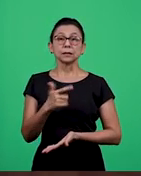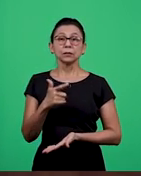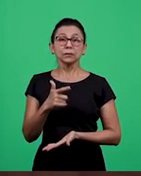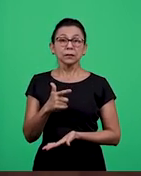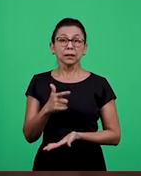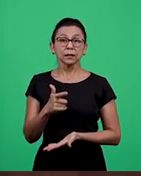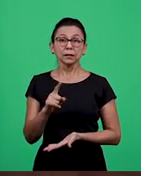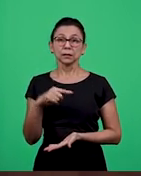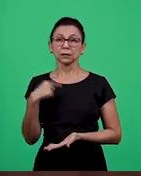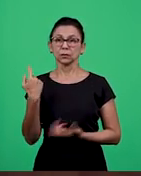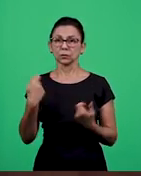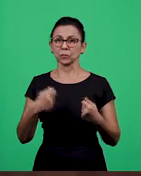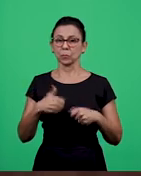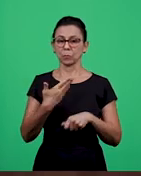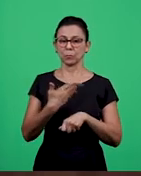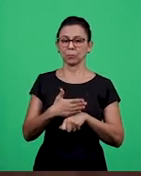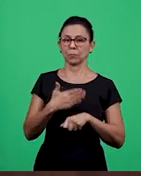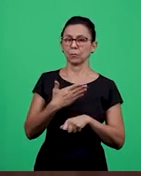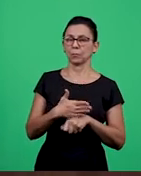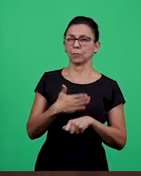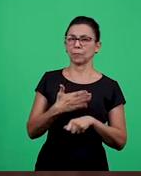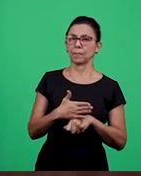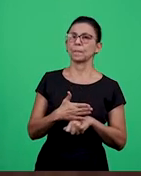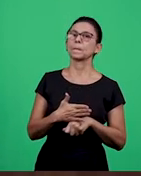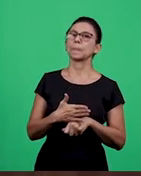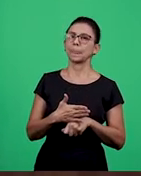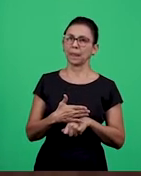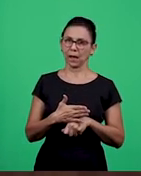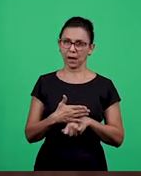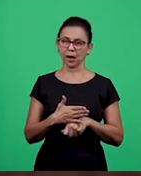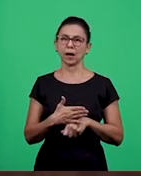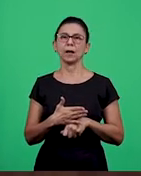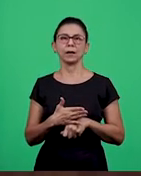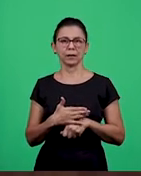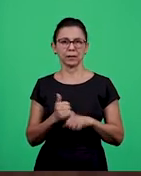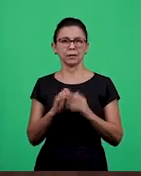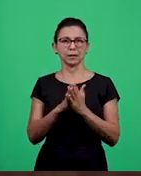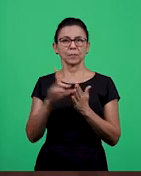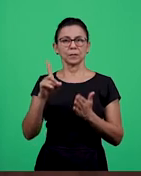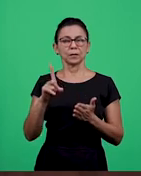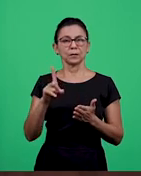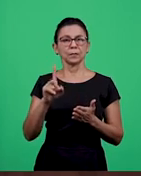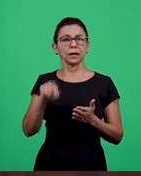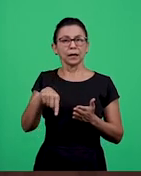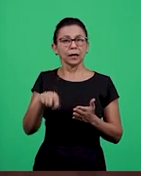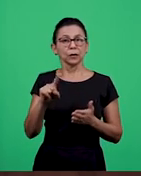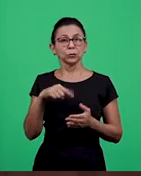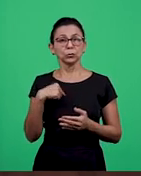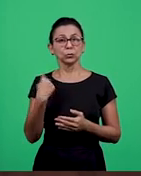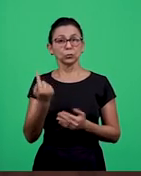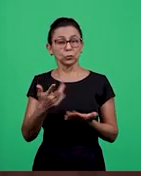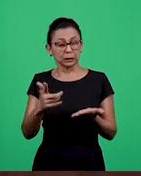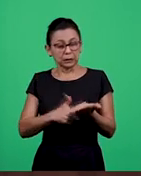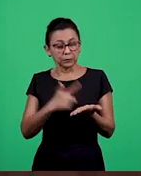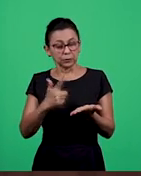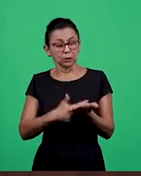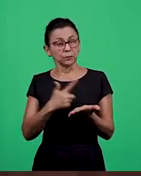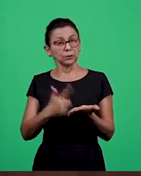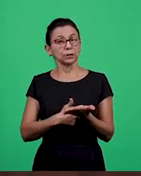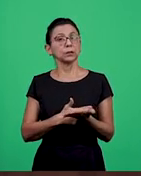nós pratiquemos. A Bíblia é o nosso livro. Nós cremos e